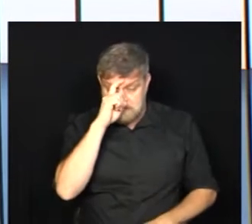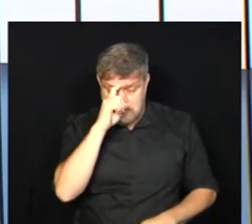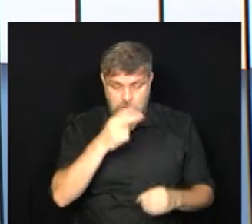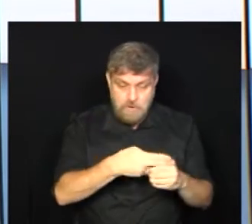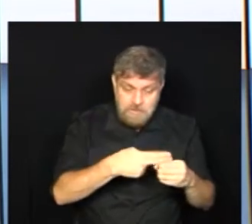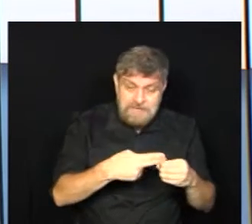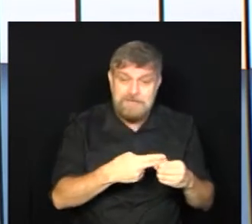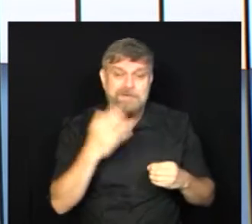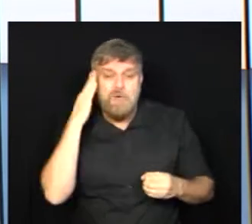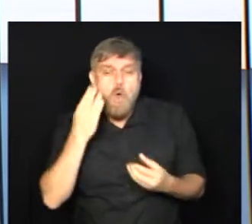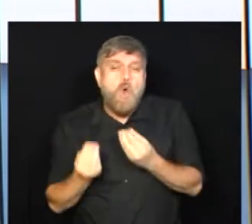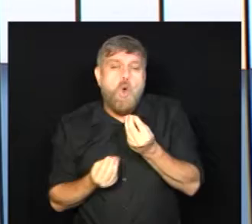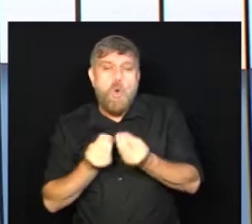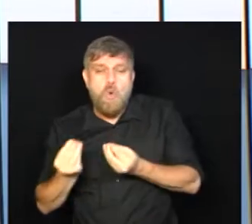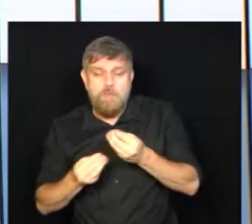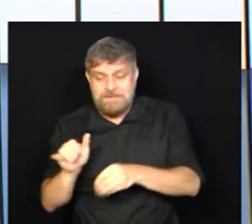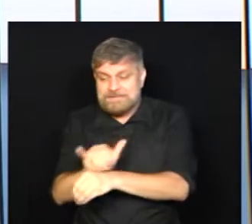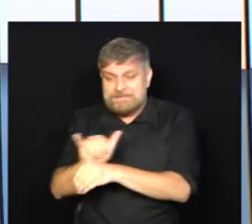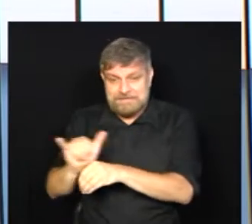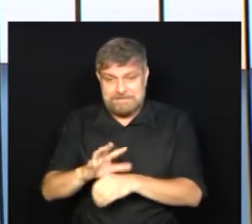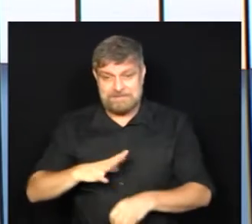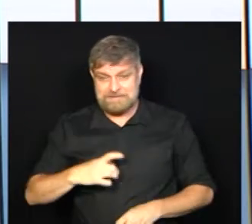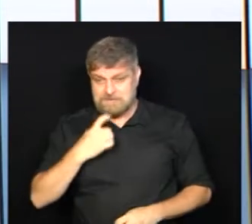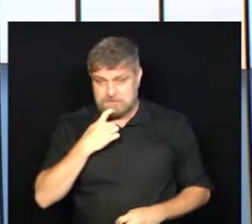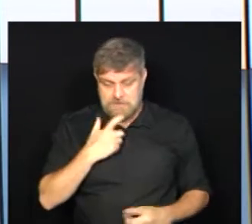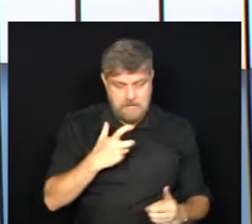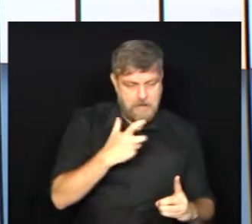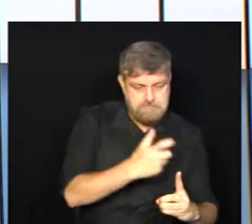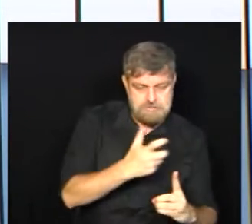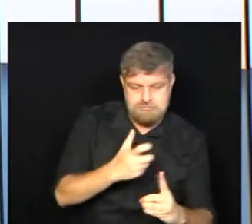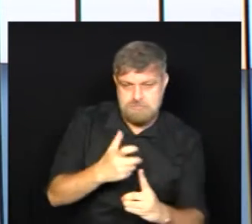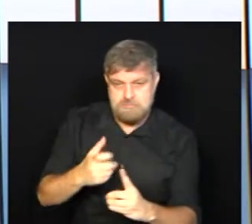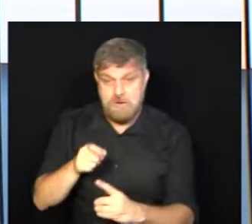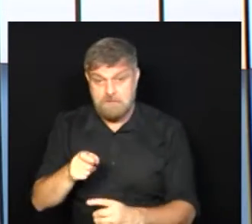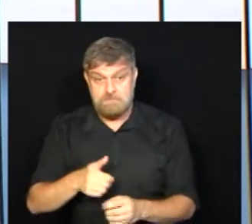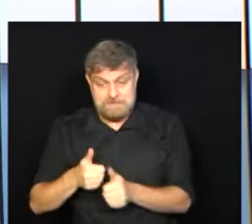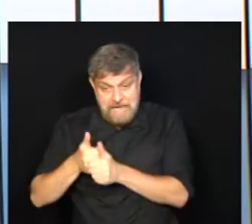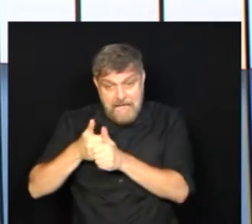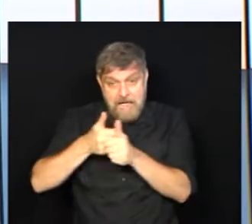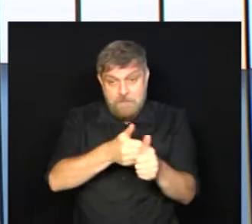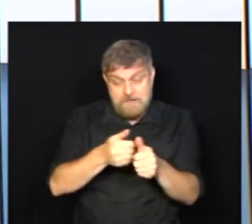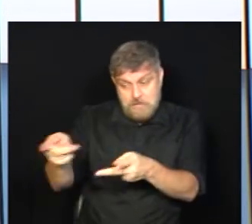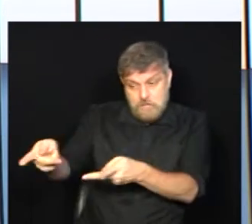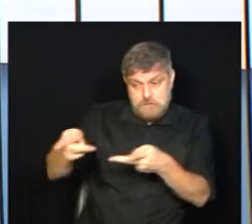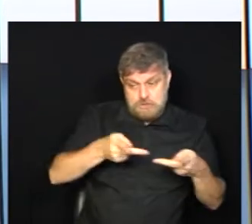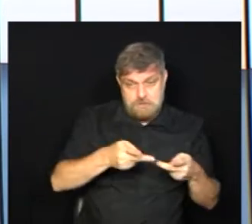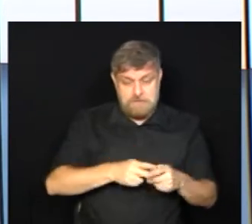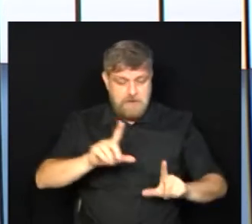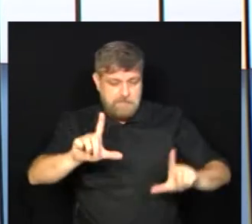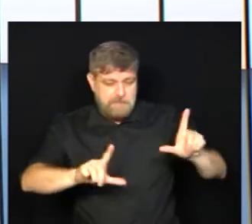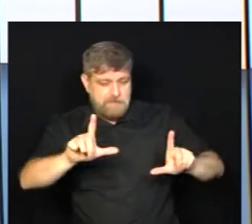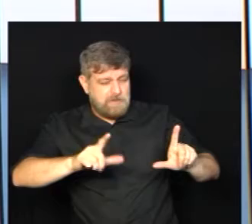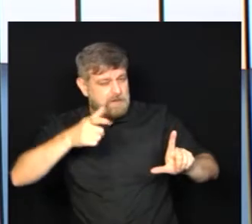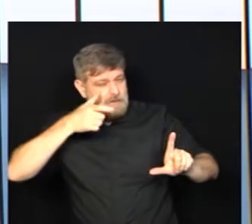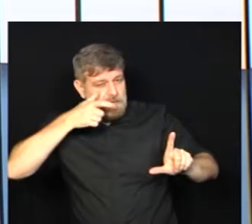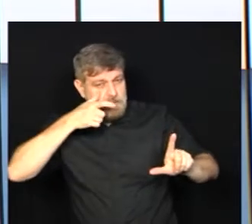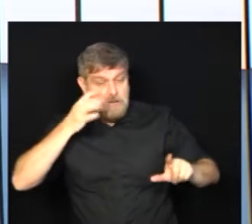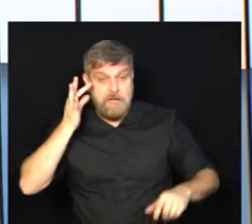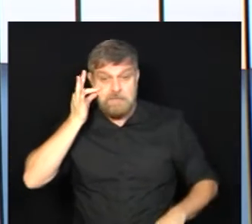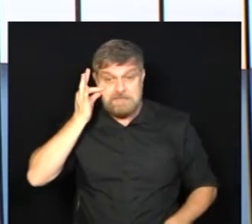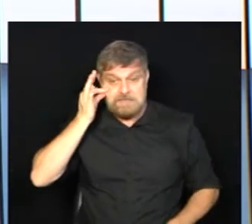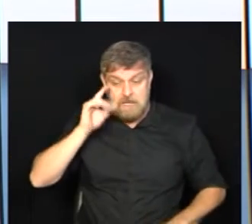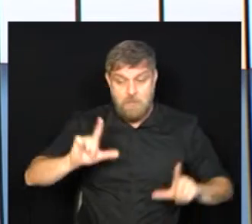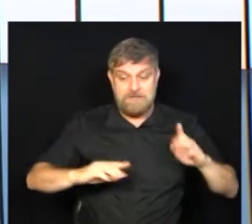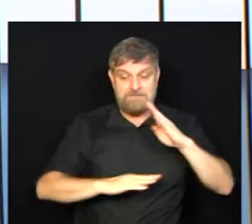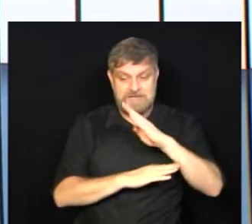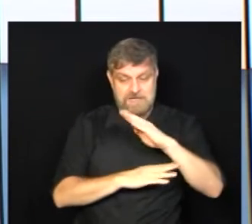como vai ser a vacinação aqui na nossa cidade. E você está convidado, né, para acompanhar aqui ao vivo pela TV